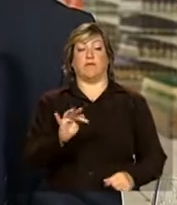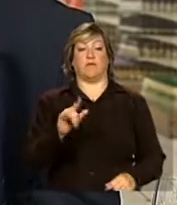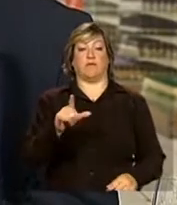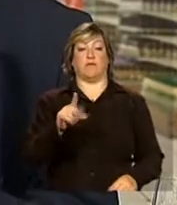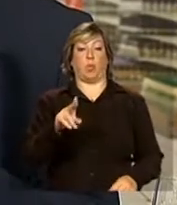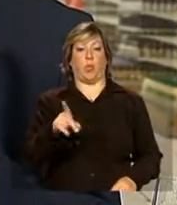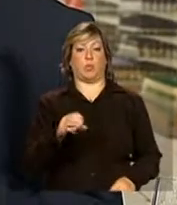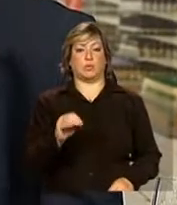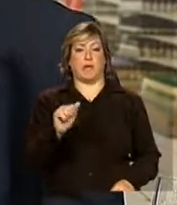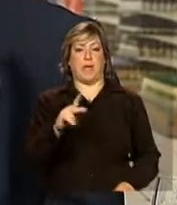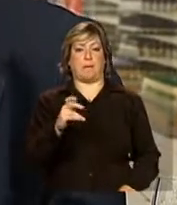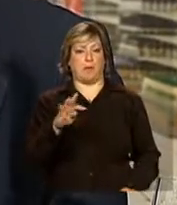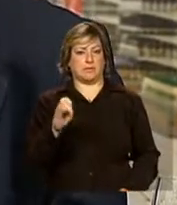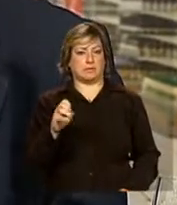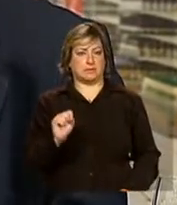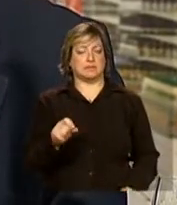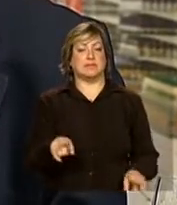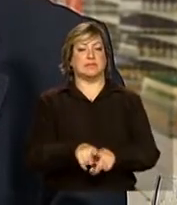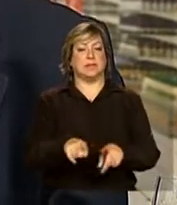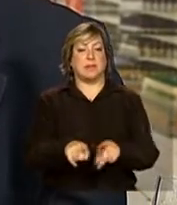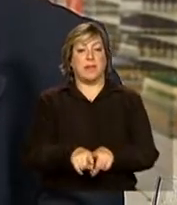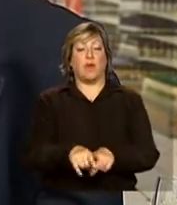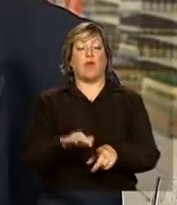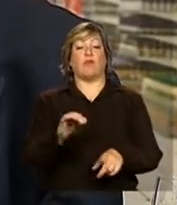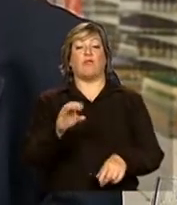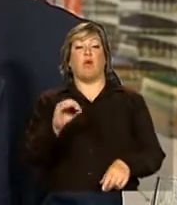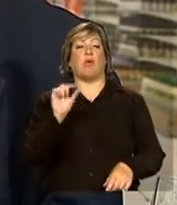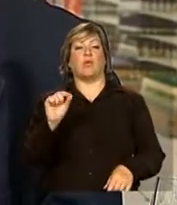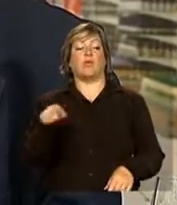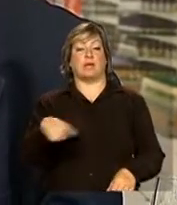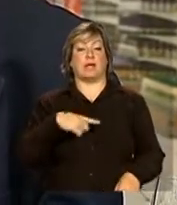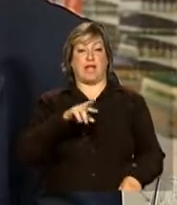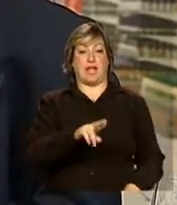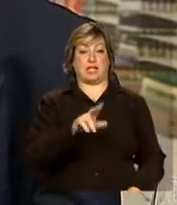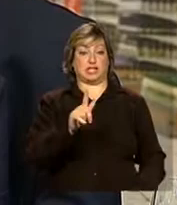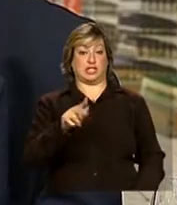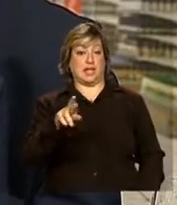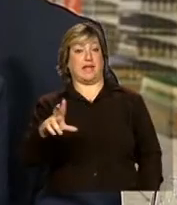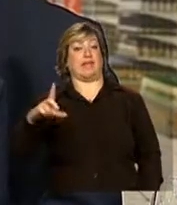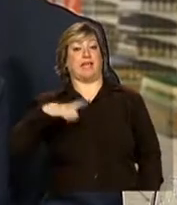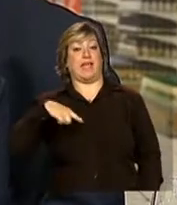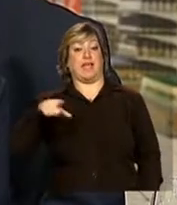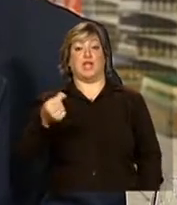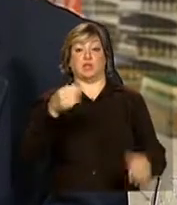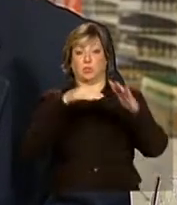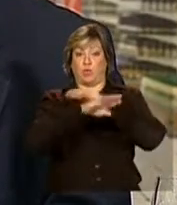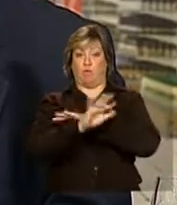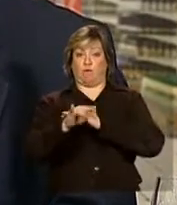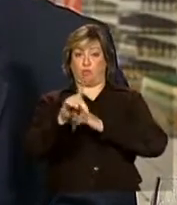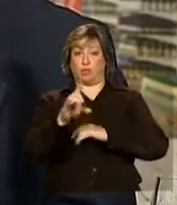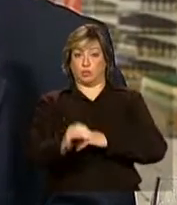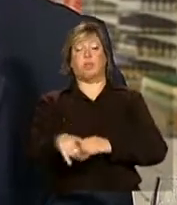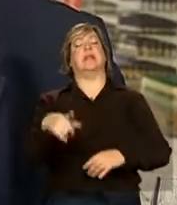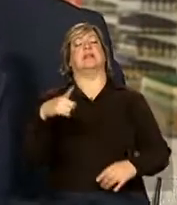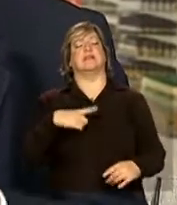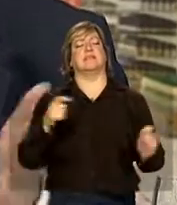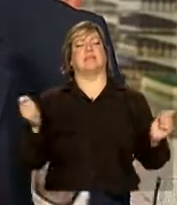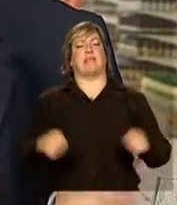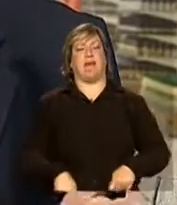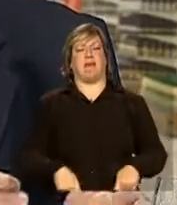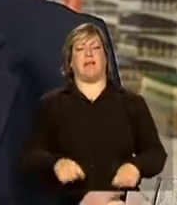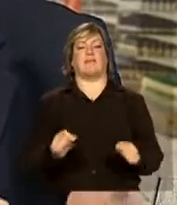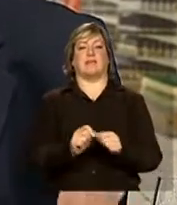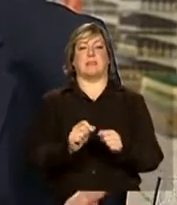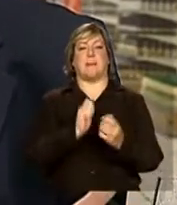também os estoques de recursos que o RGR tem são suficientes para fazer frente